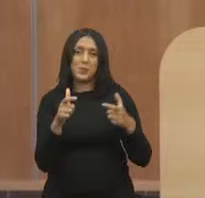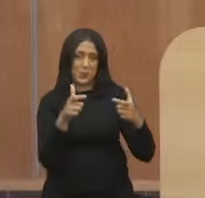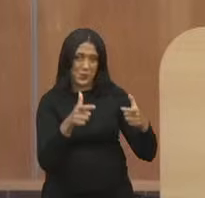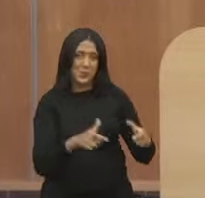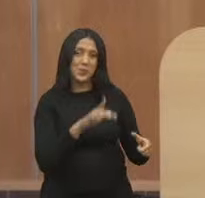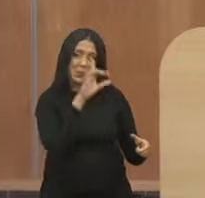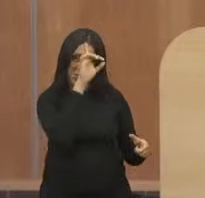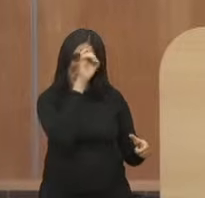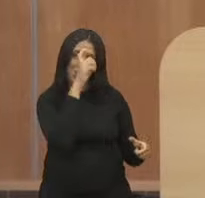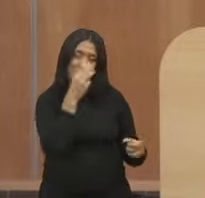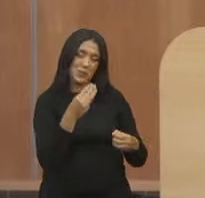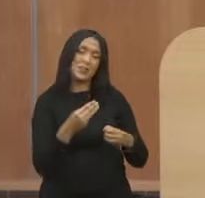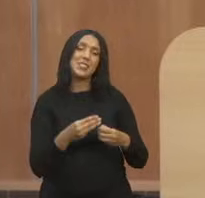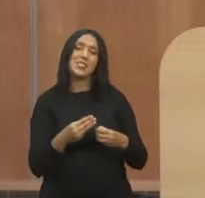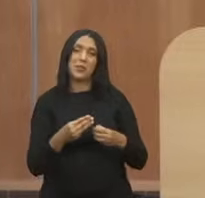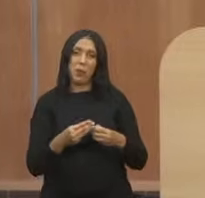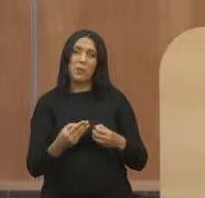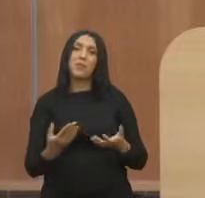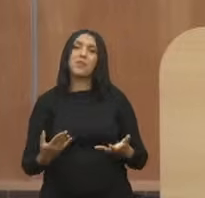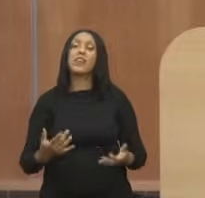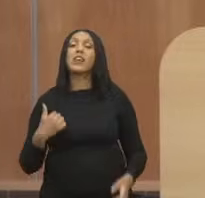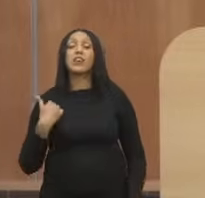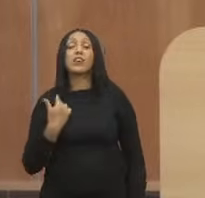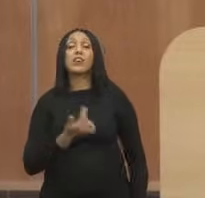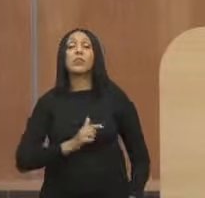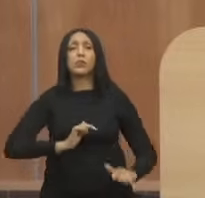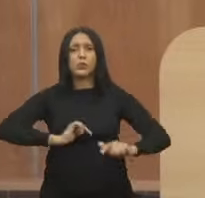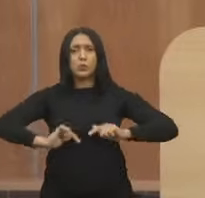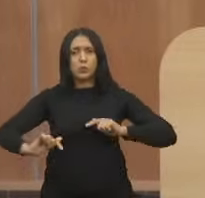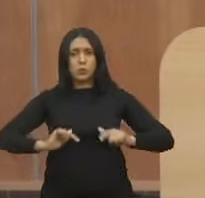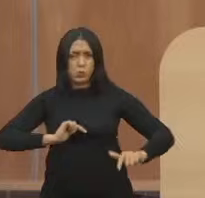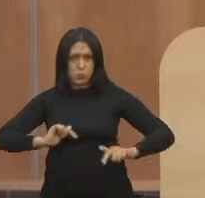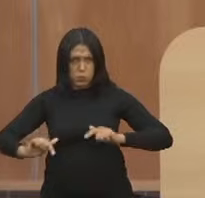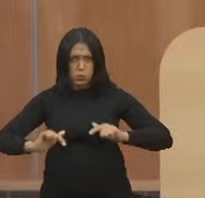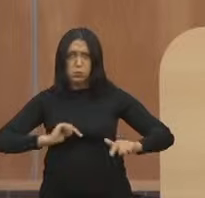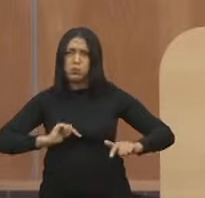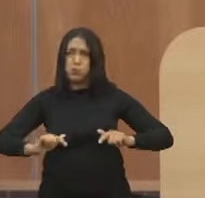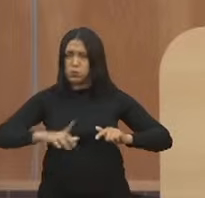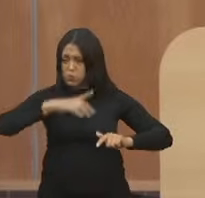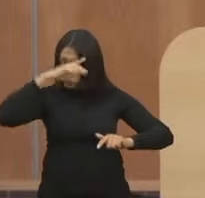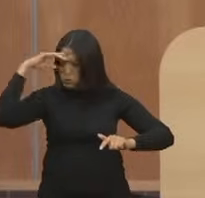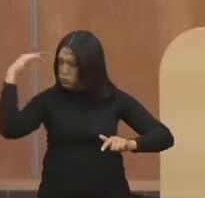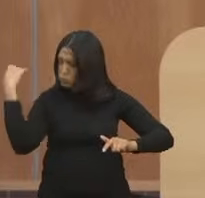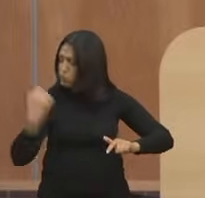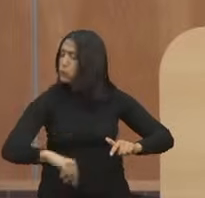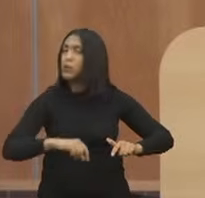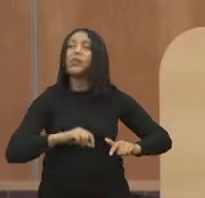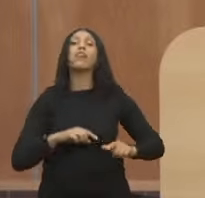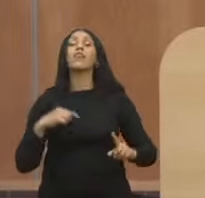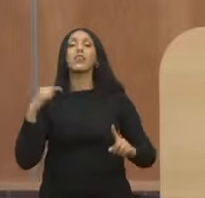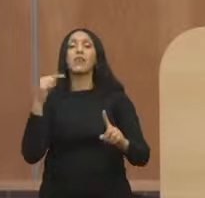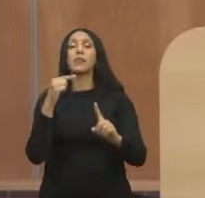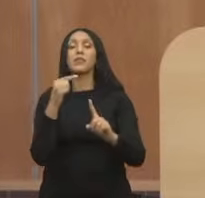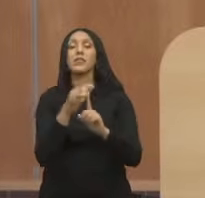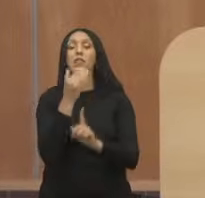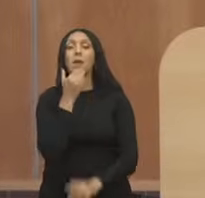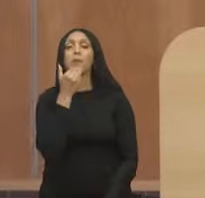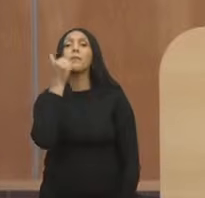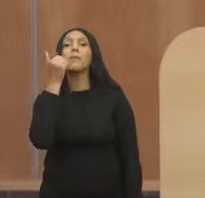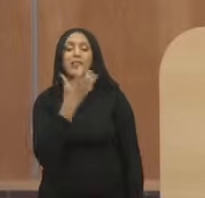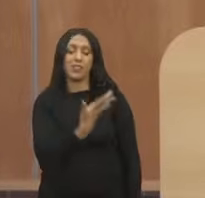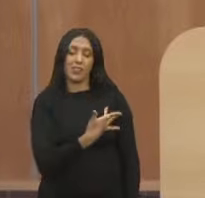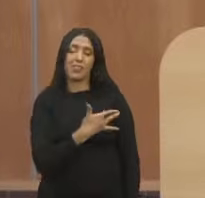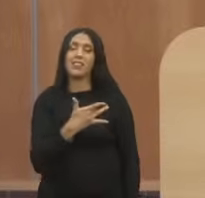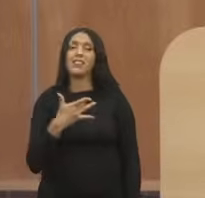cidades, e é isso que nós vamos fazer, trabalhar firme para melhorar a saúde do povo e da população, junto com o prefeito Celso Florencio, para que a nossa